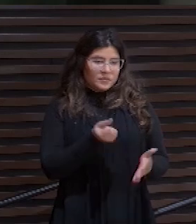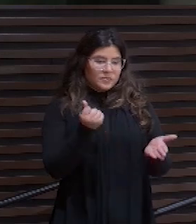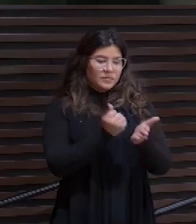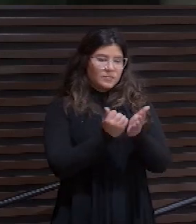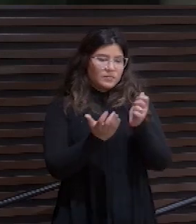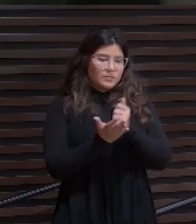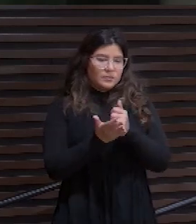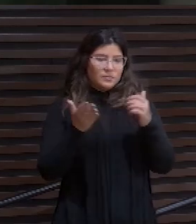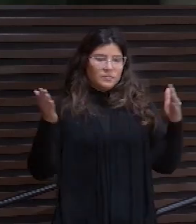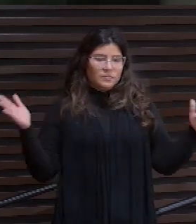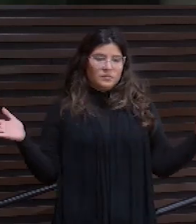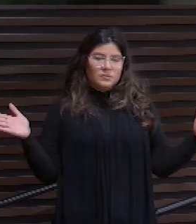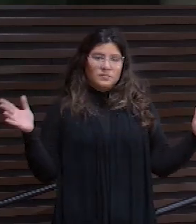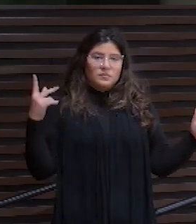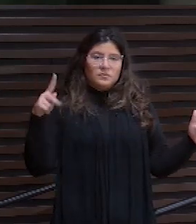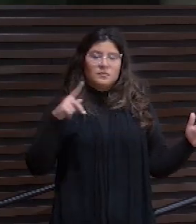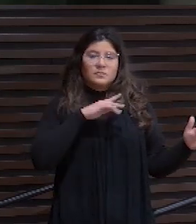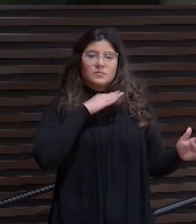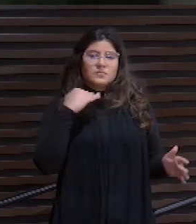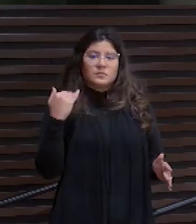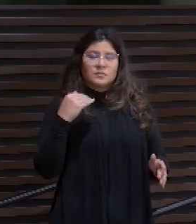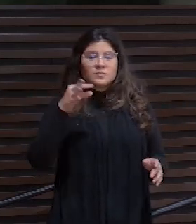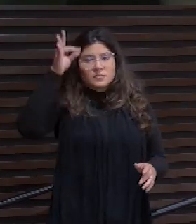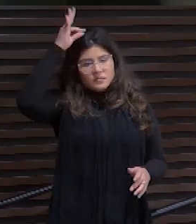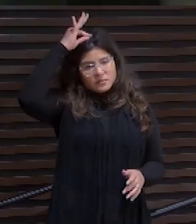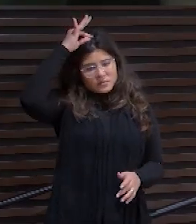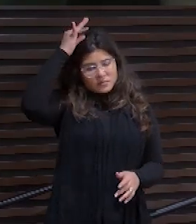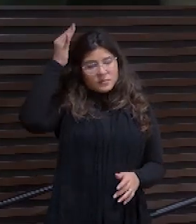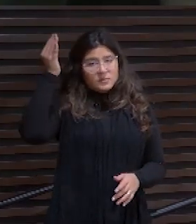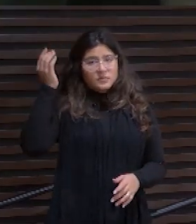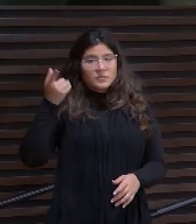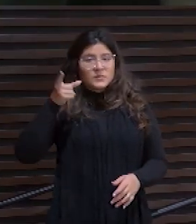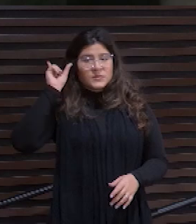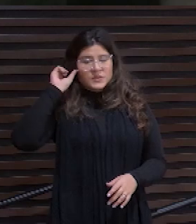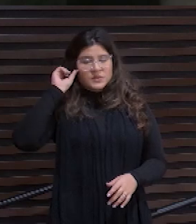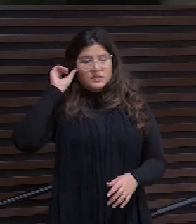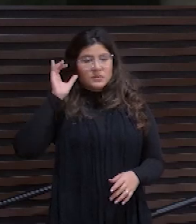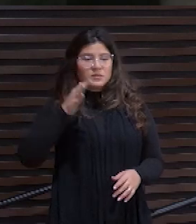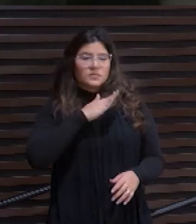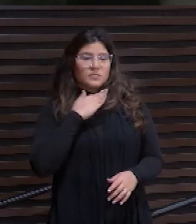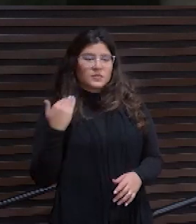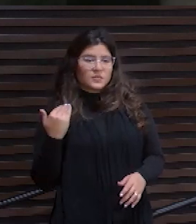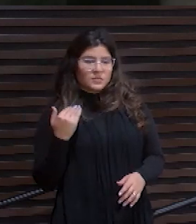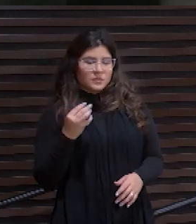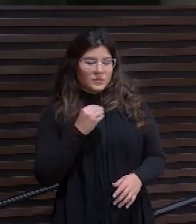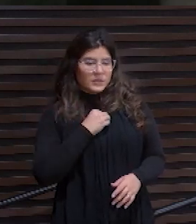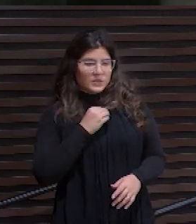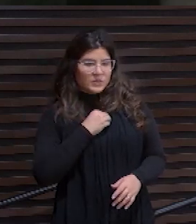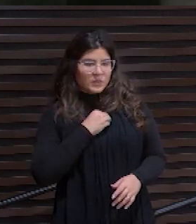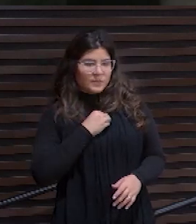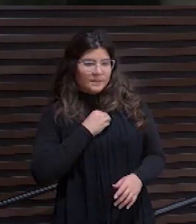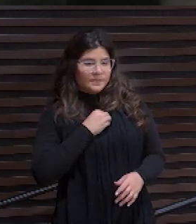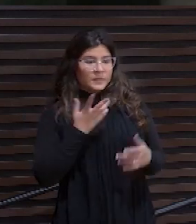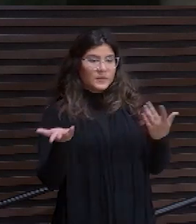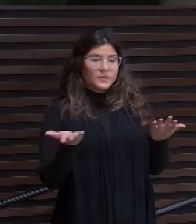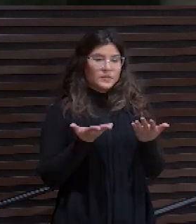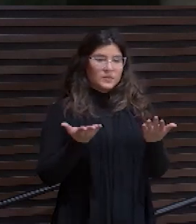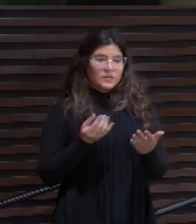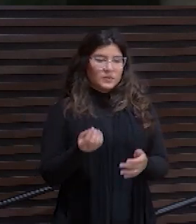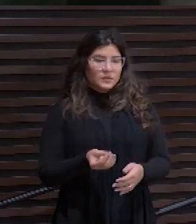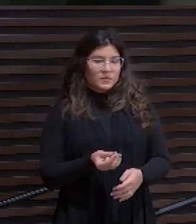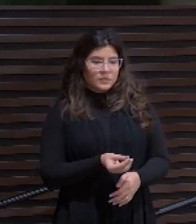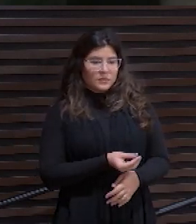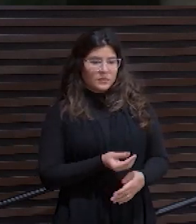sua morte. E o espírito que antes estava morto em delitos e pecados, agora é